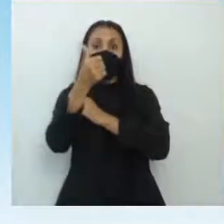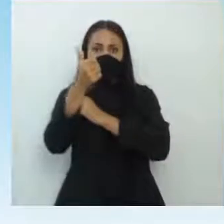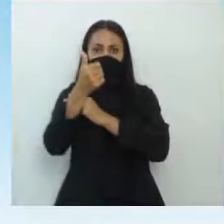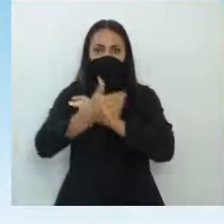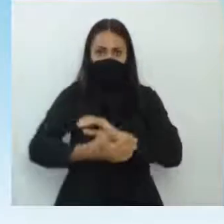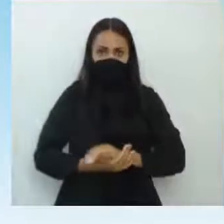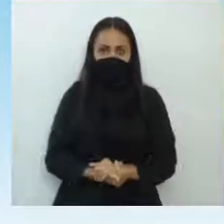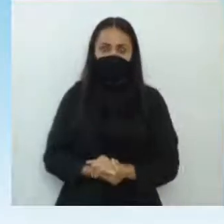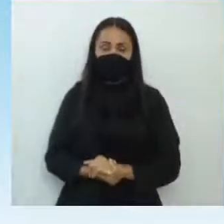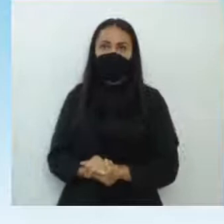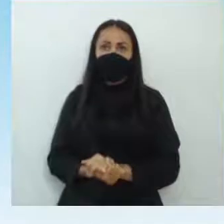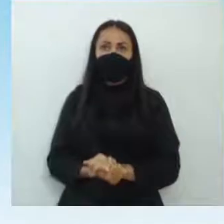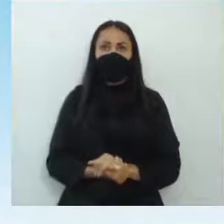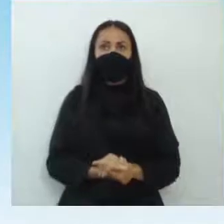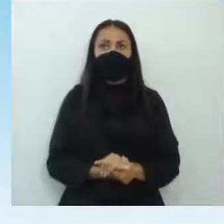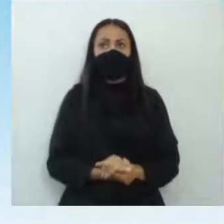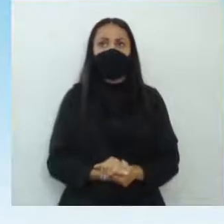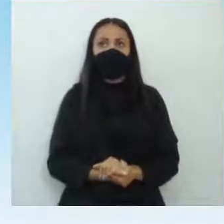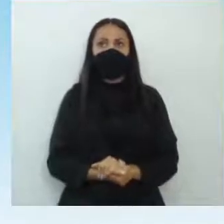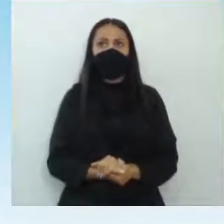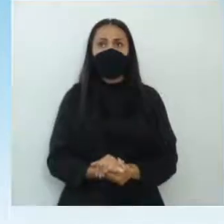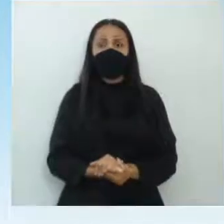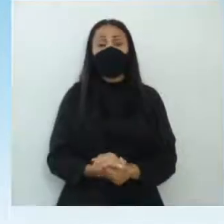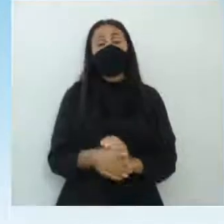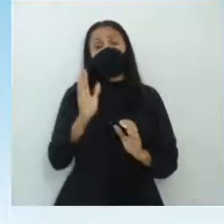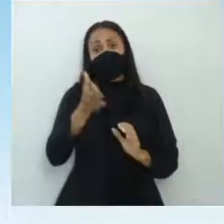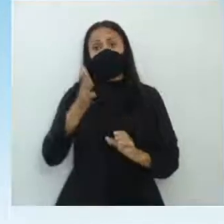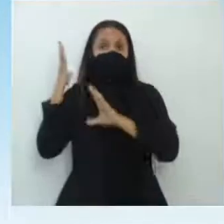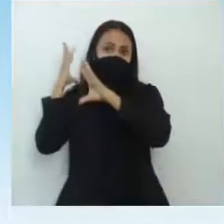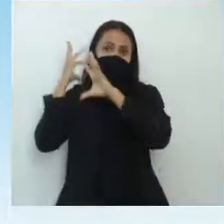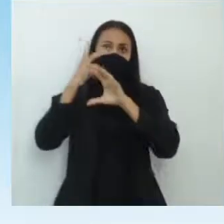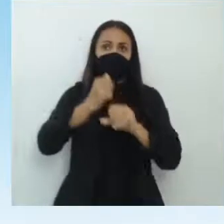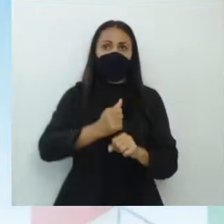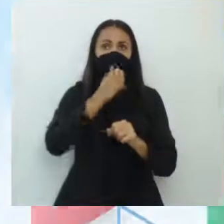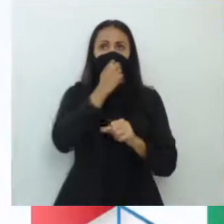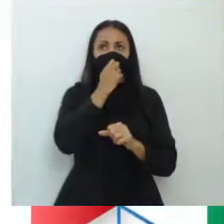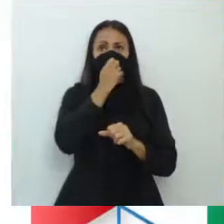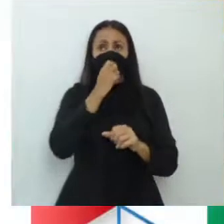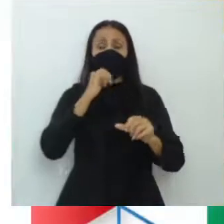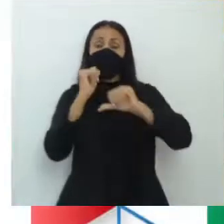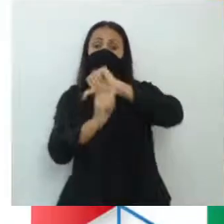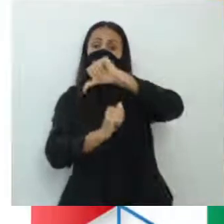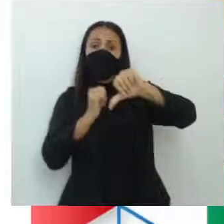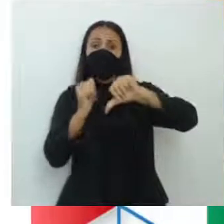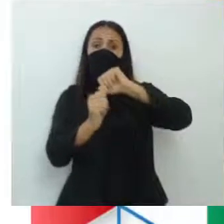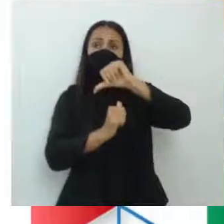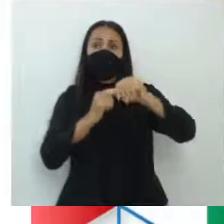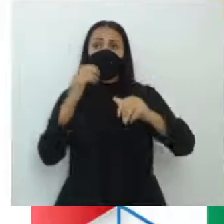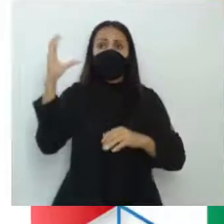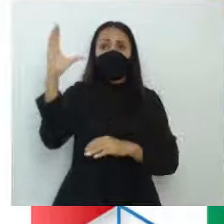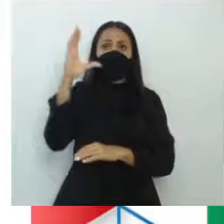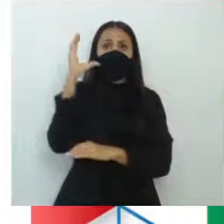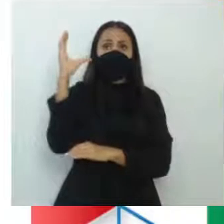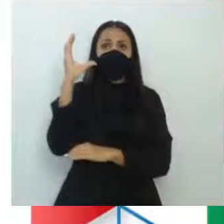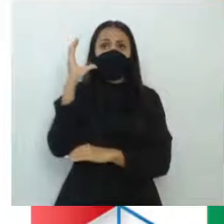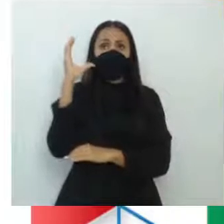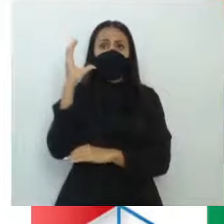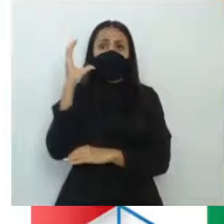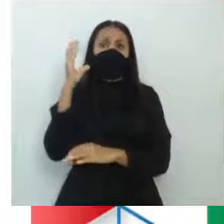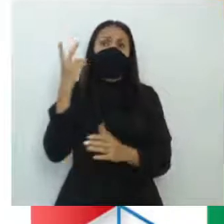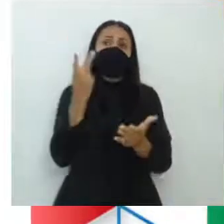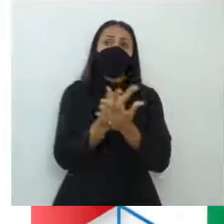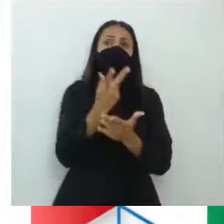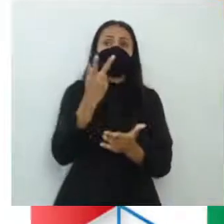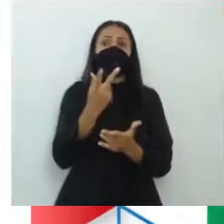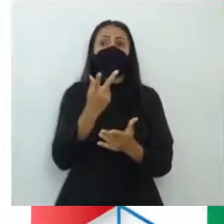nosso estudo dirigido, já que eu fiz essa revisão aí com vocês. As mudanças que são climáticas estão